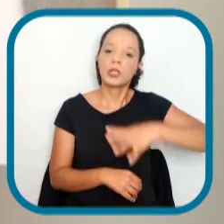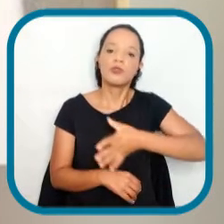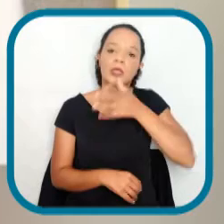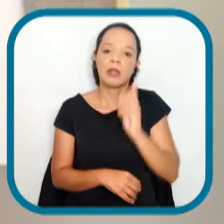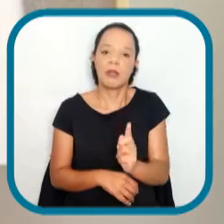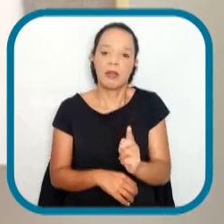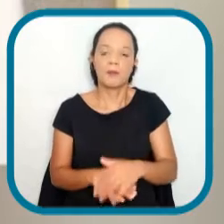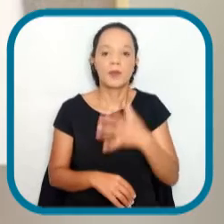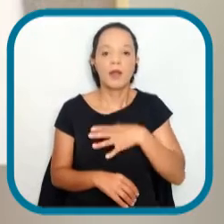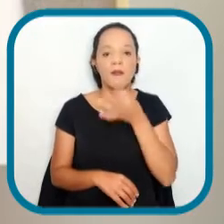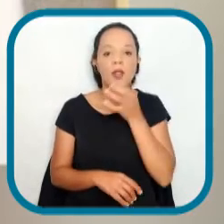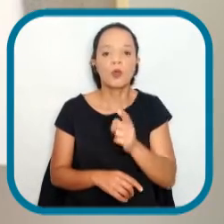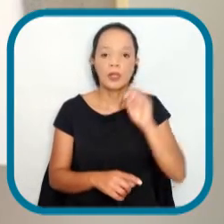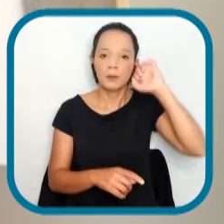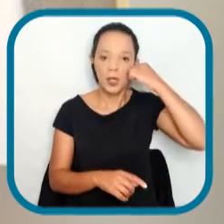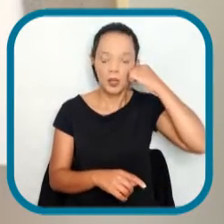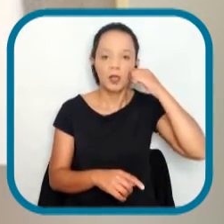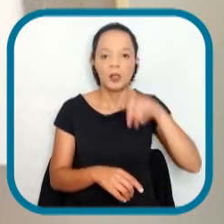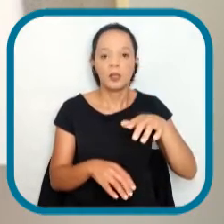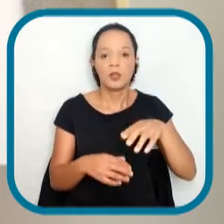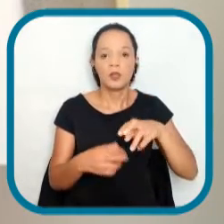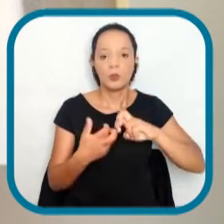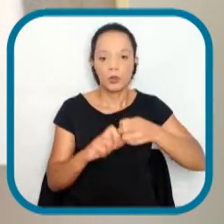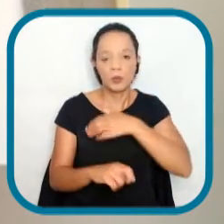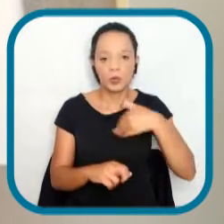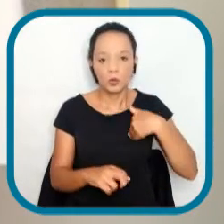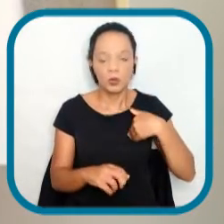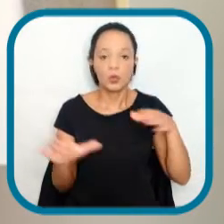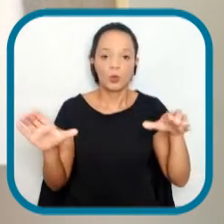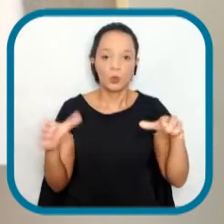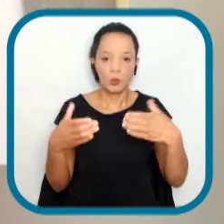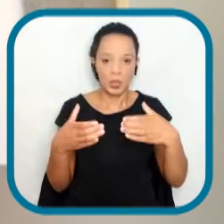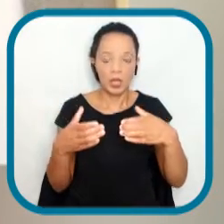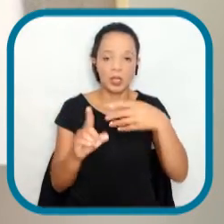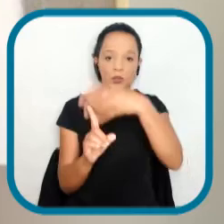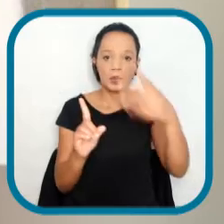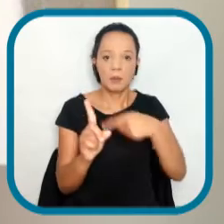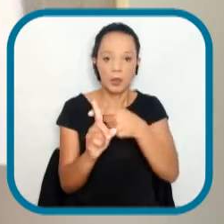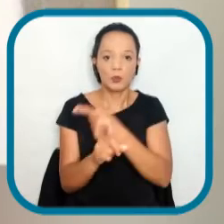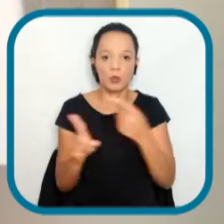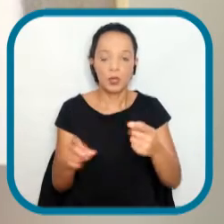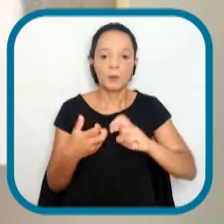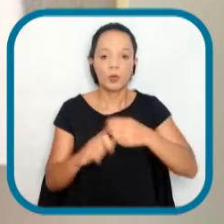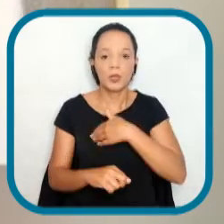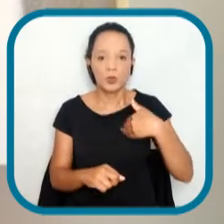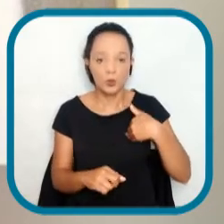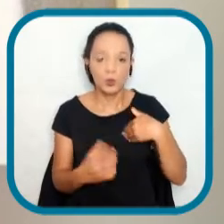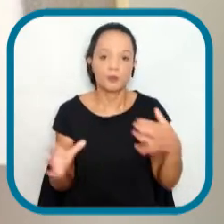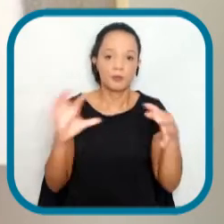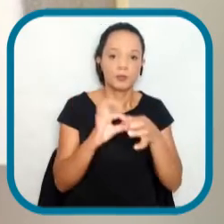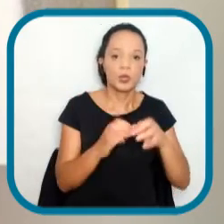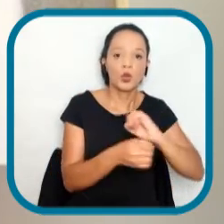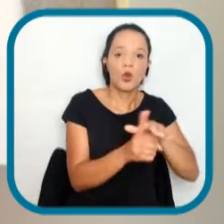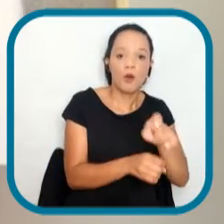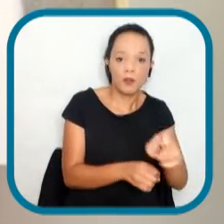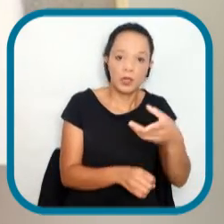que nós queremos passar. Queremos falar sobre as consequências da crise sanitária para as pessoas LGBTI+, no sentido em que a crise sanitária